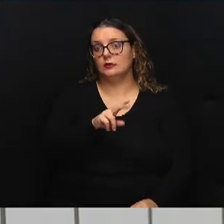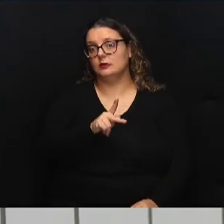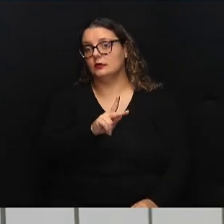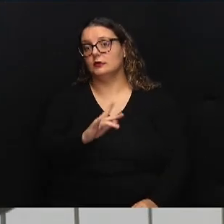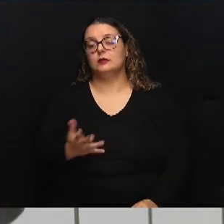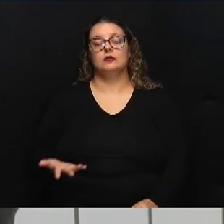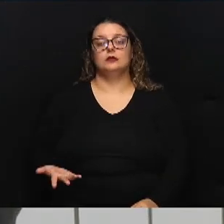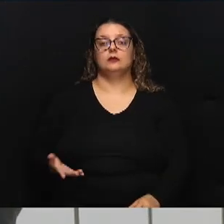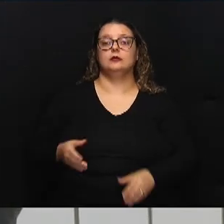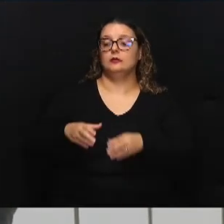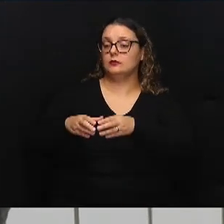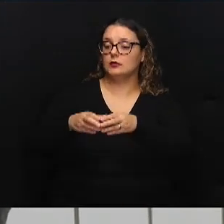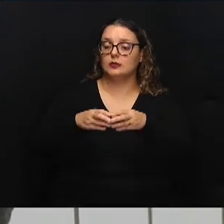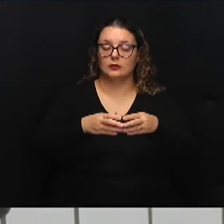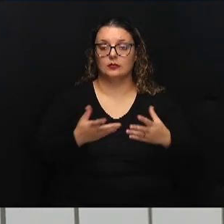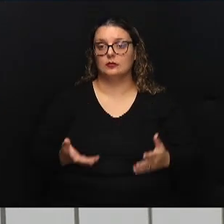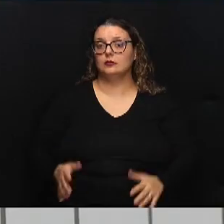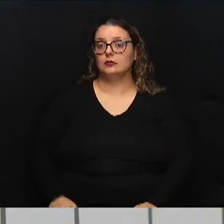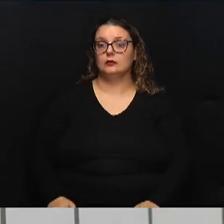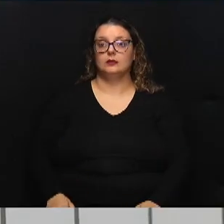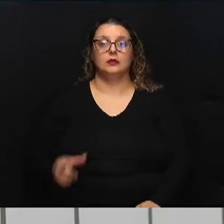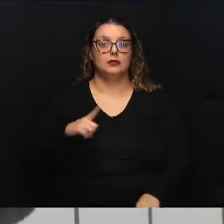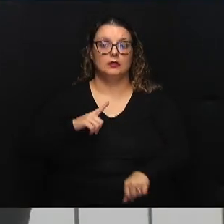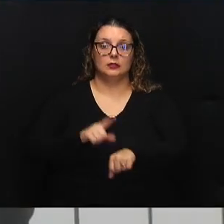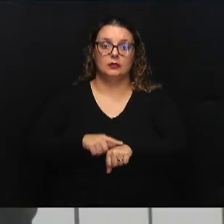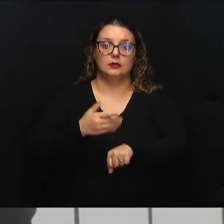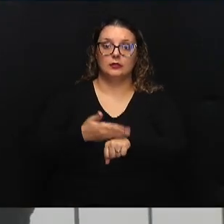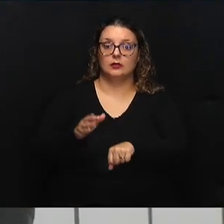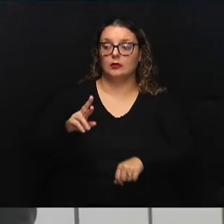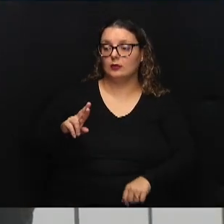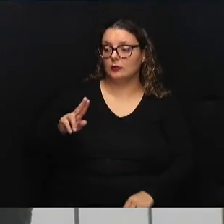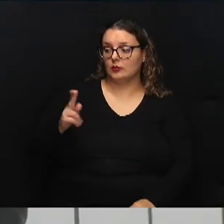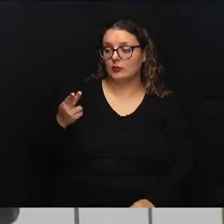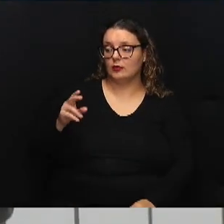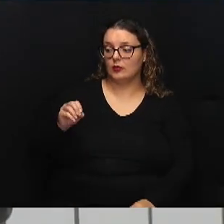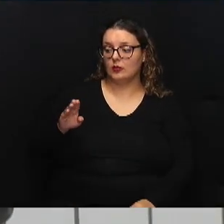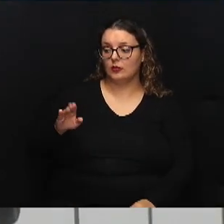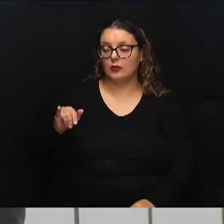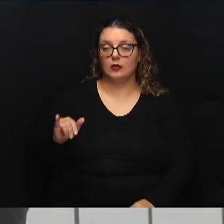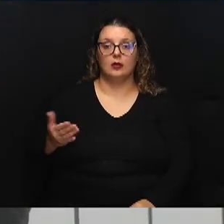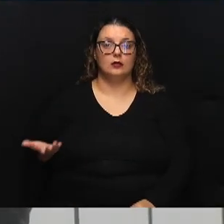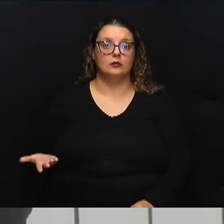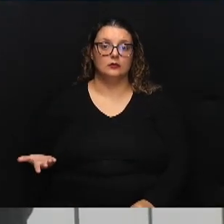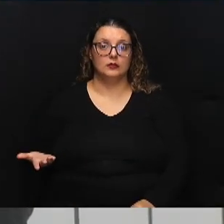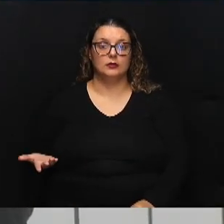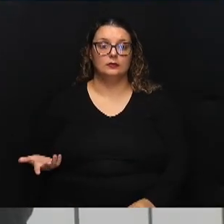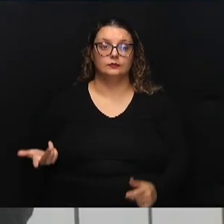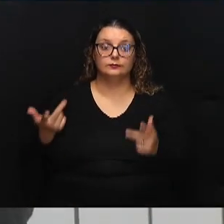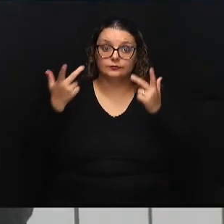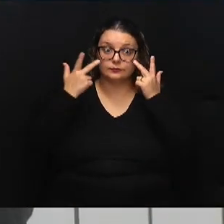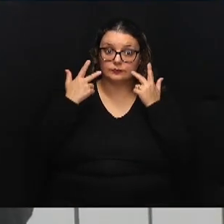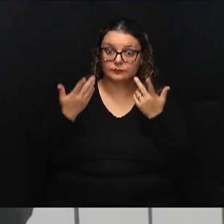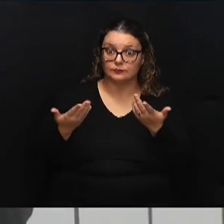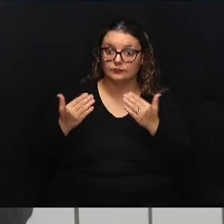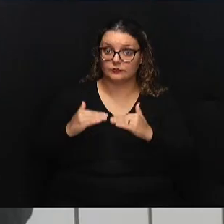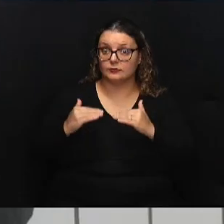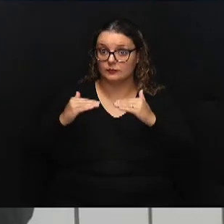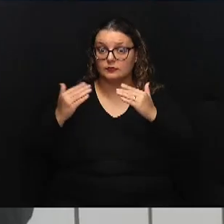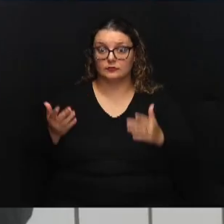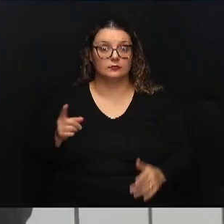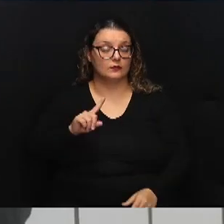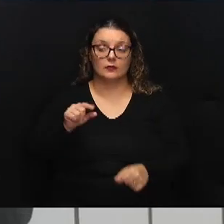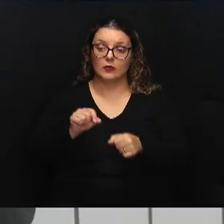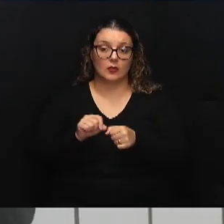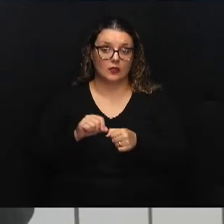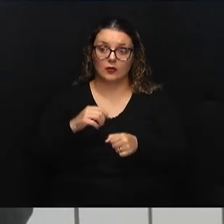poder conviver, ter tempo de praticar um hobby. E normalmente nesse nível as pessoas não